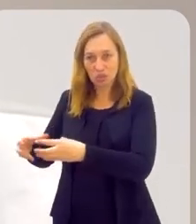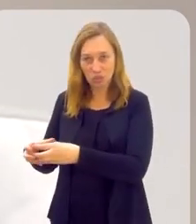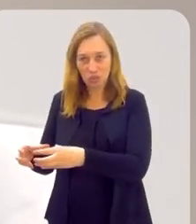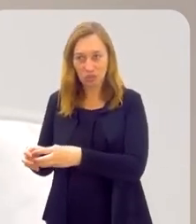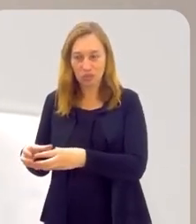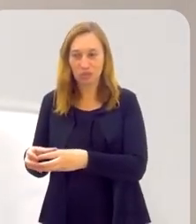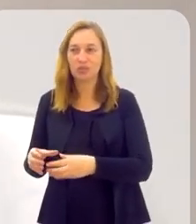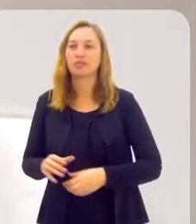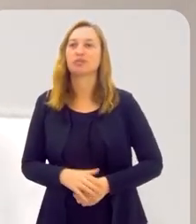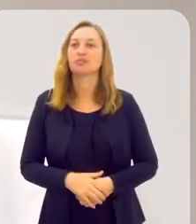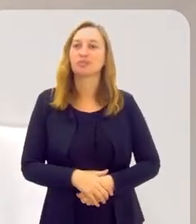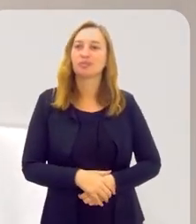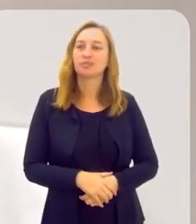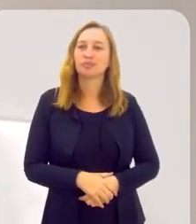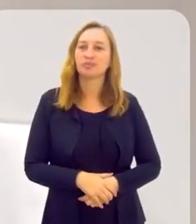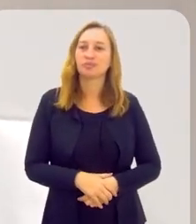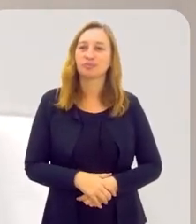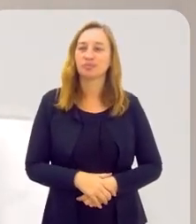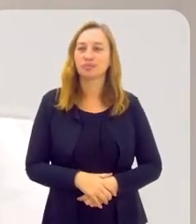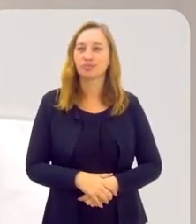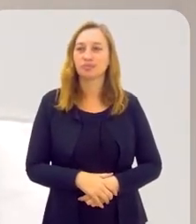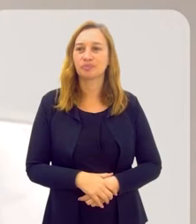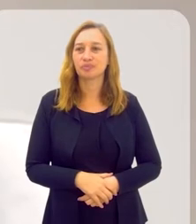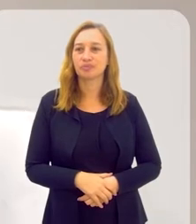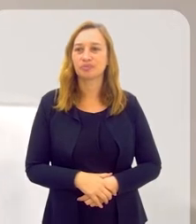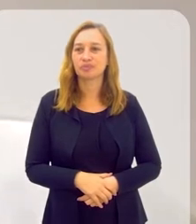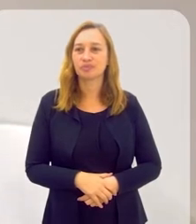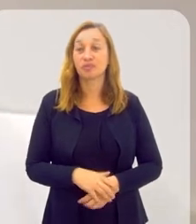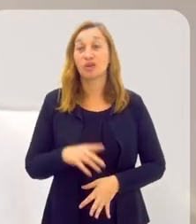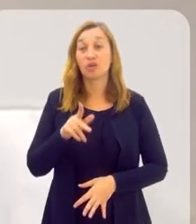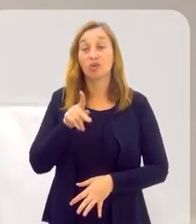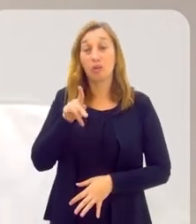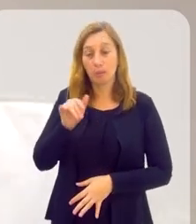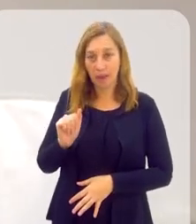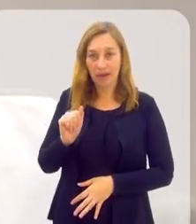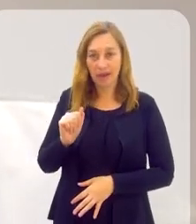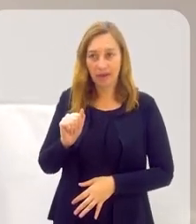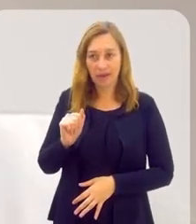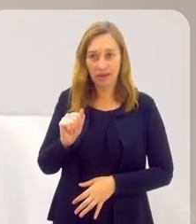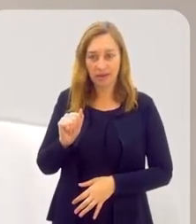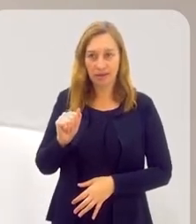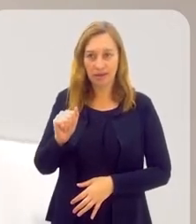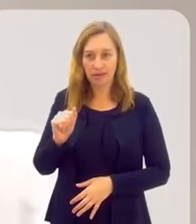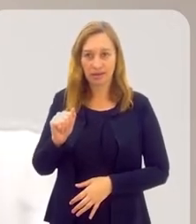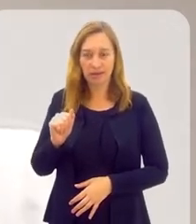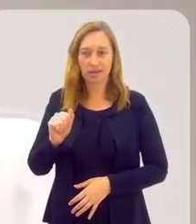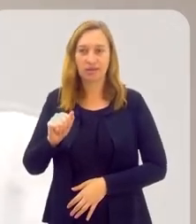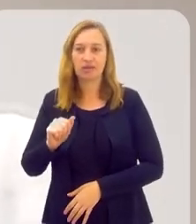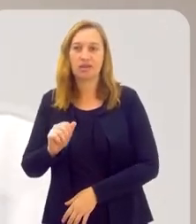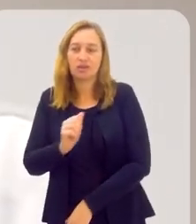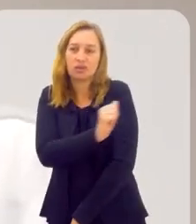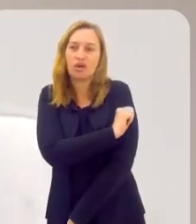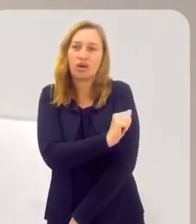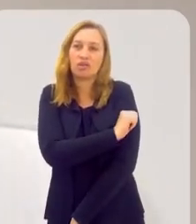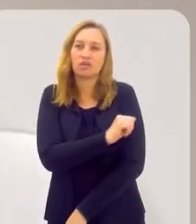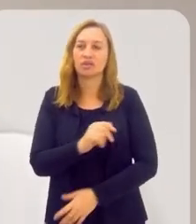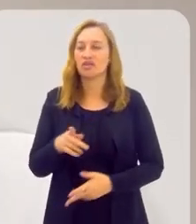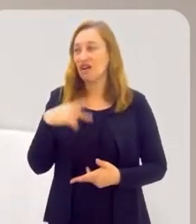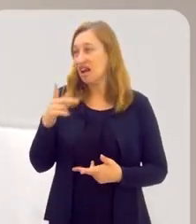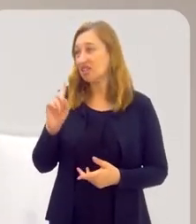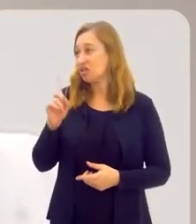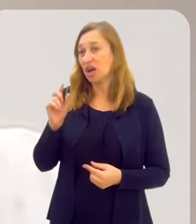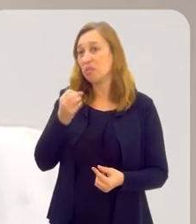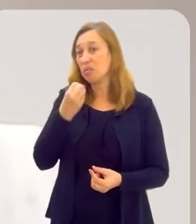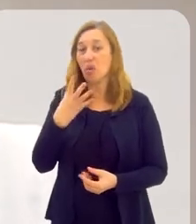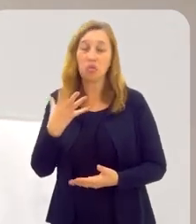colegas, por muito curioso que possa parecer, foram os pais dos colegas que questionaram sobre se aquilo não seria negativo